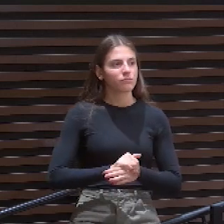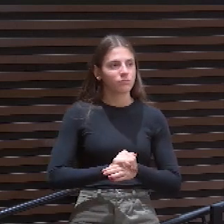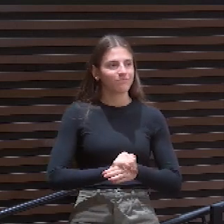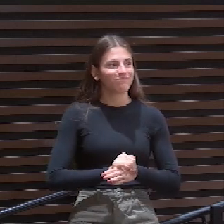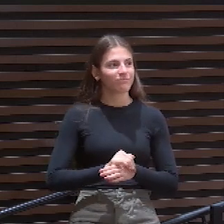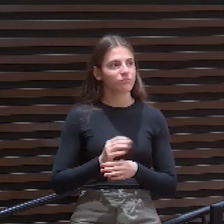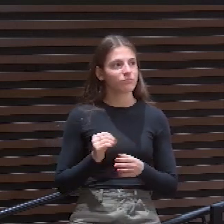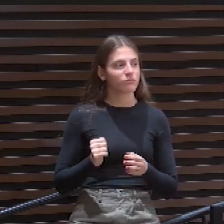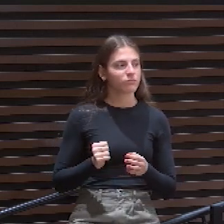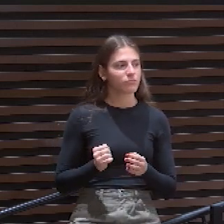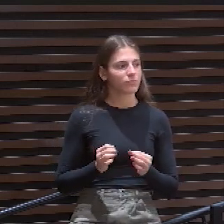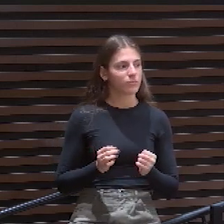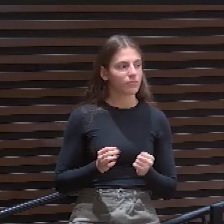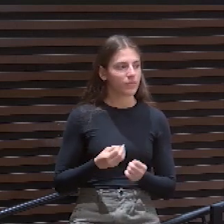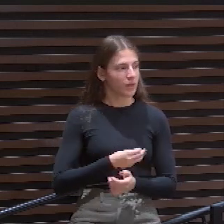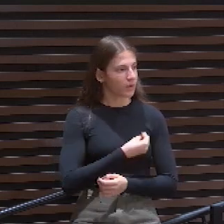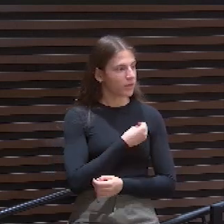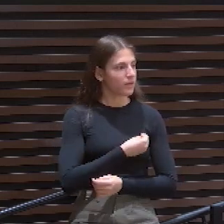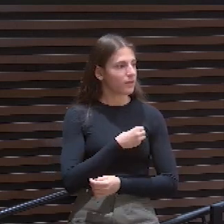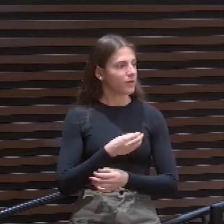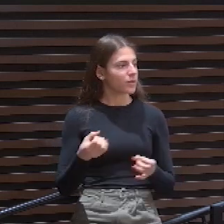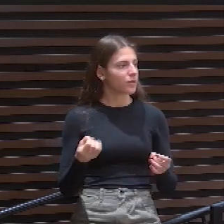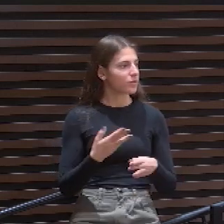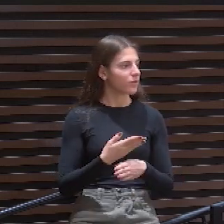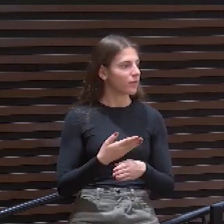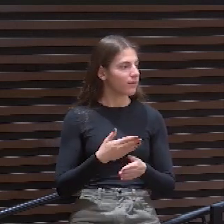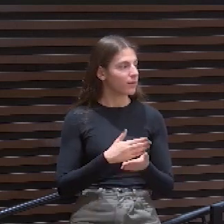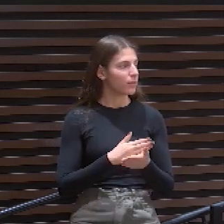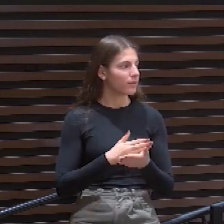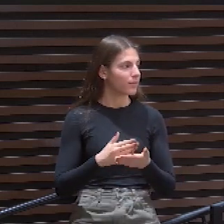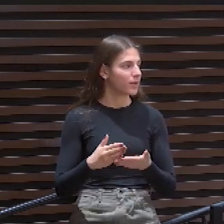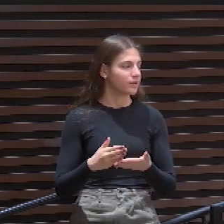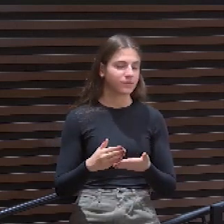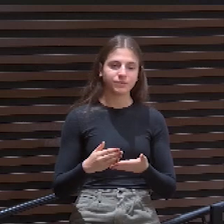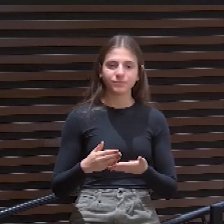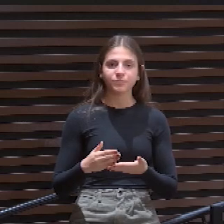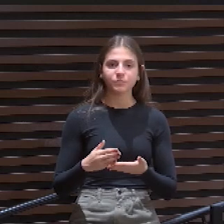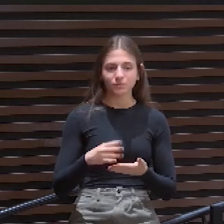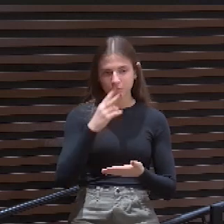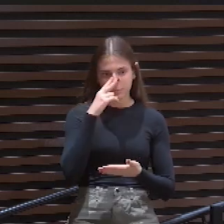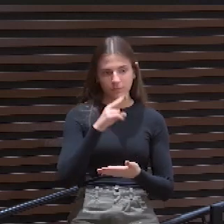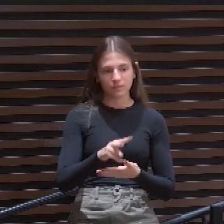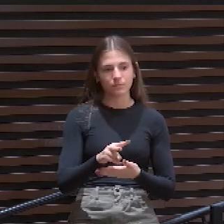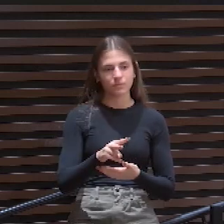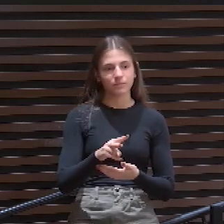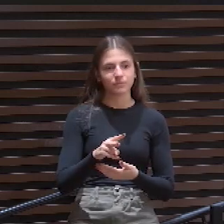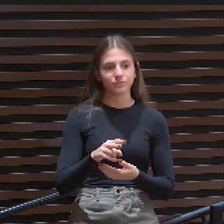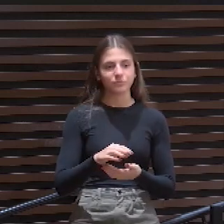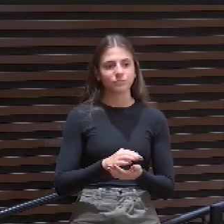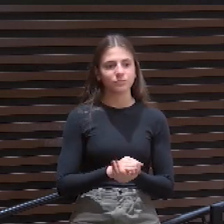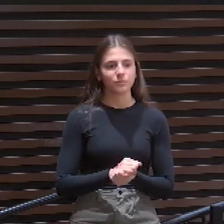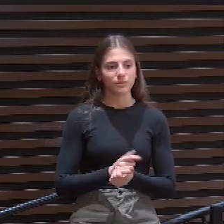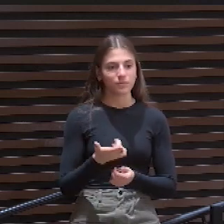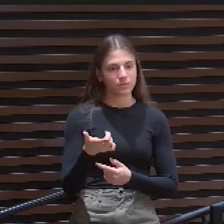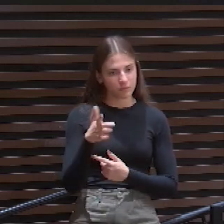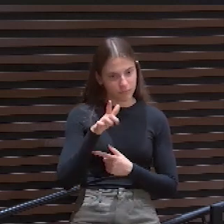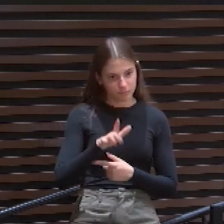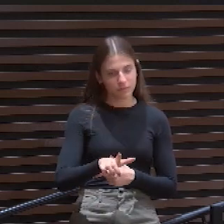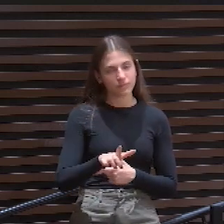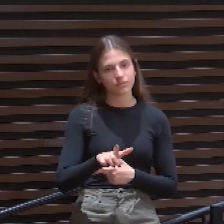E uma vida nova se começa. Vamos ler aqui então,